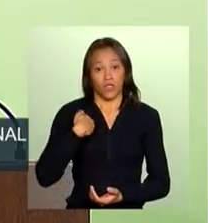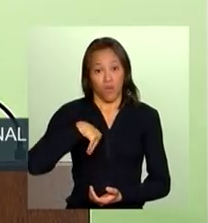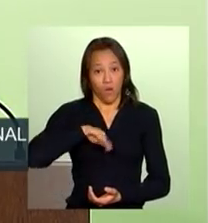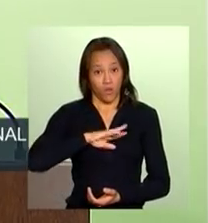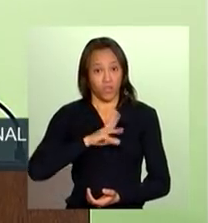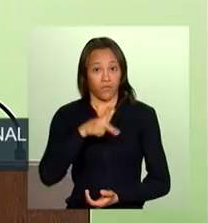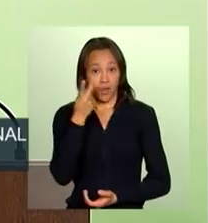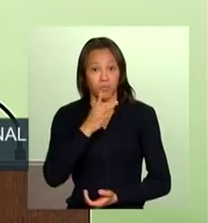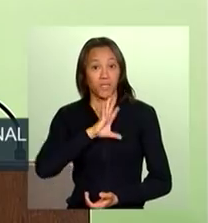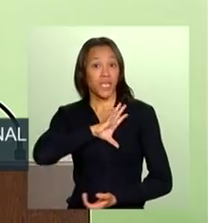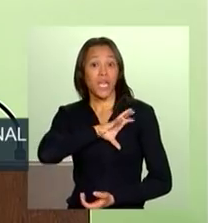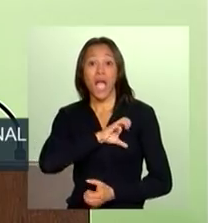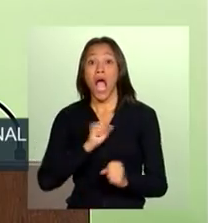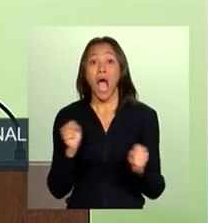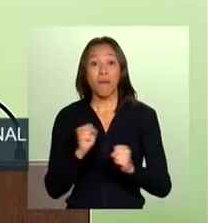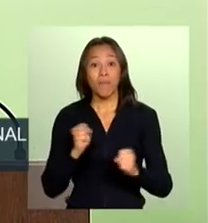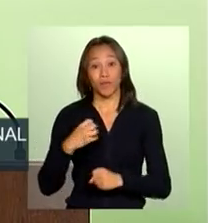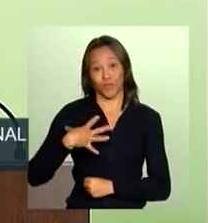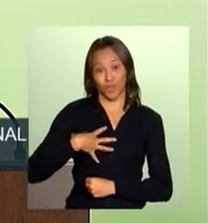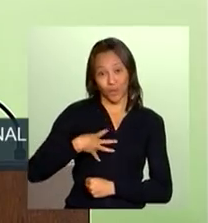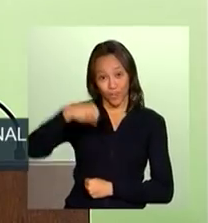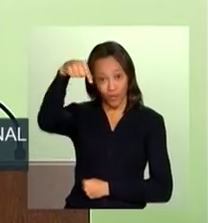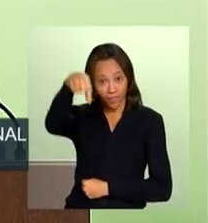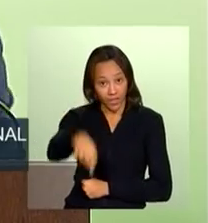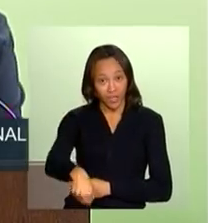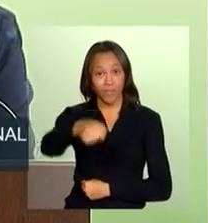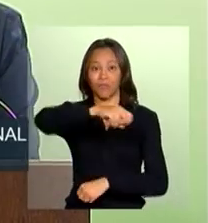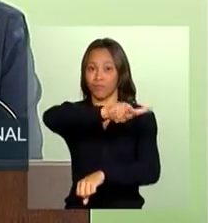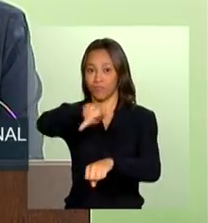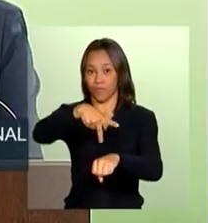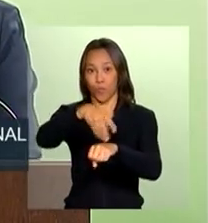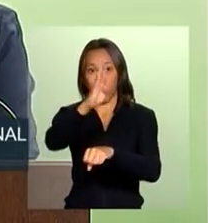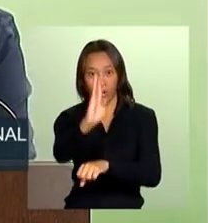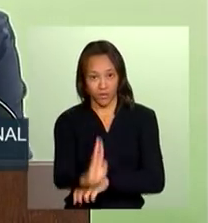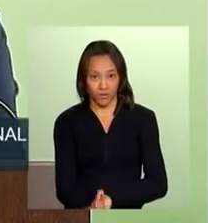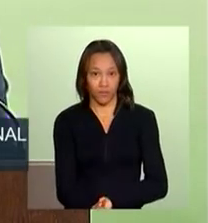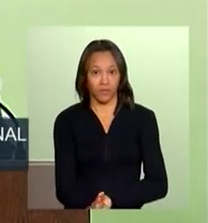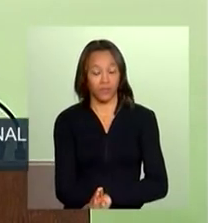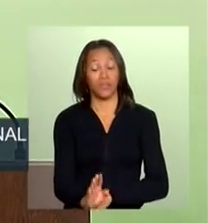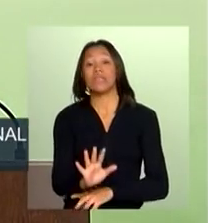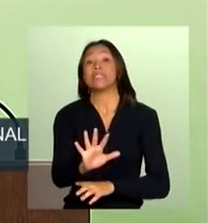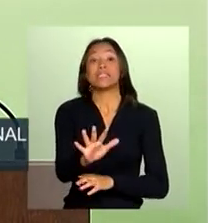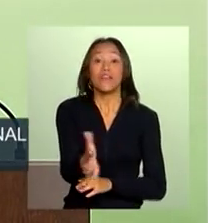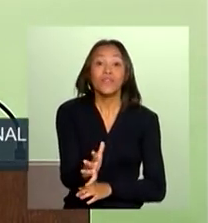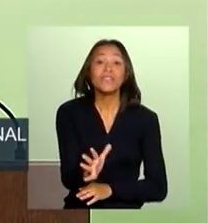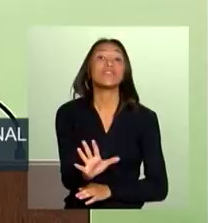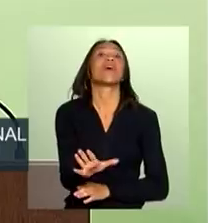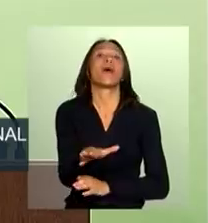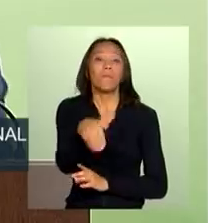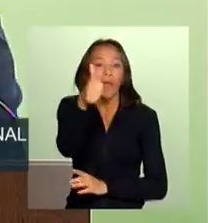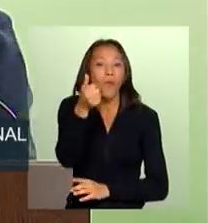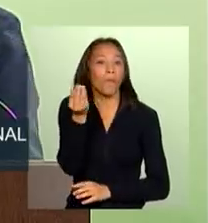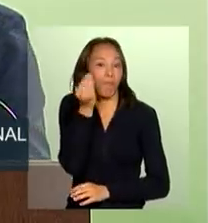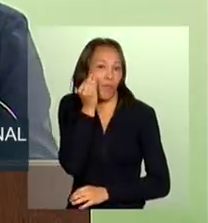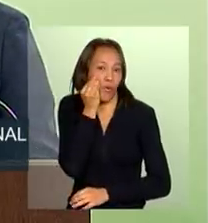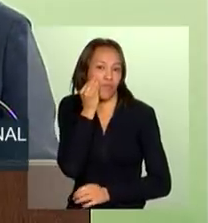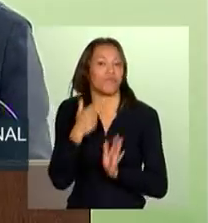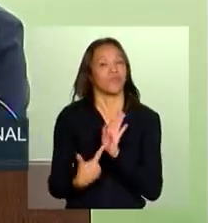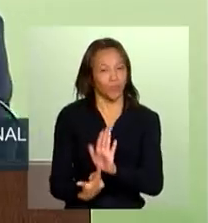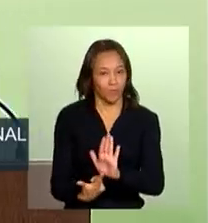dizer que amamos os filhos deste solo. Talvez a melhor maneira.